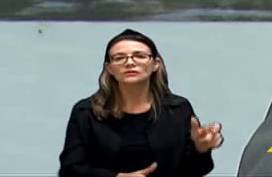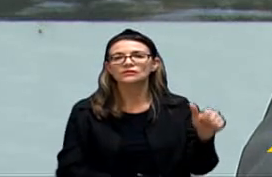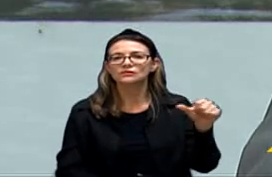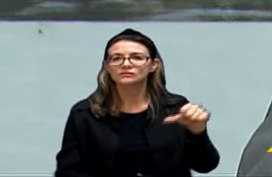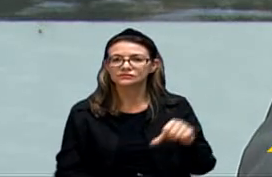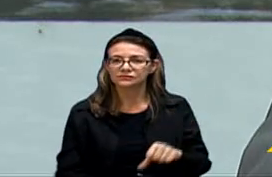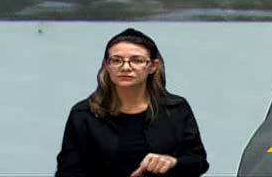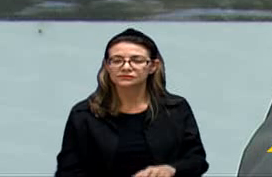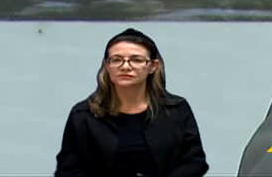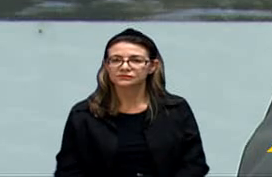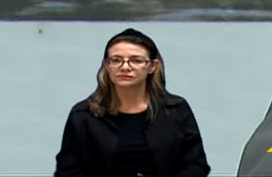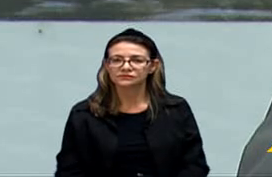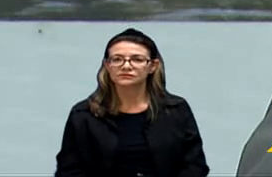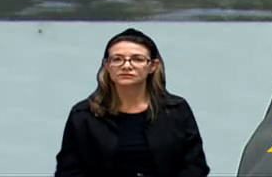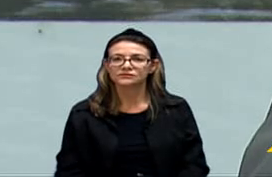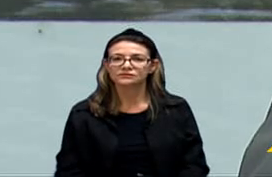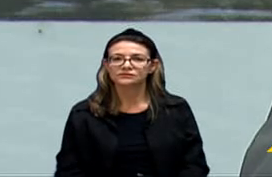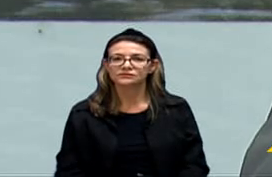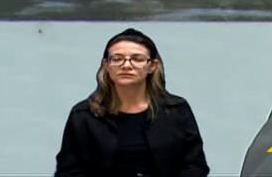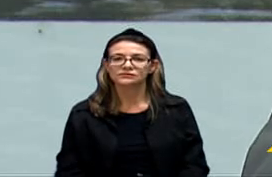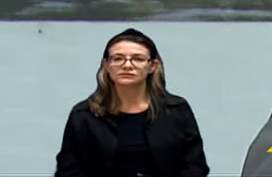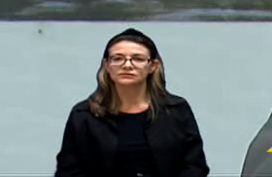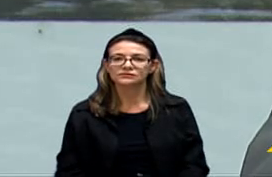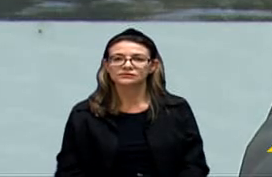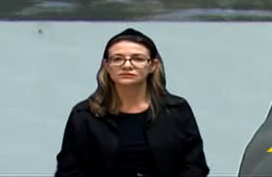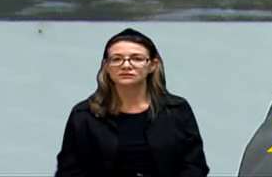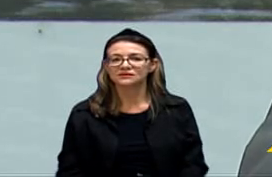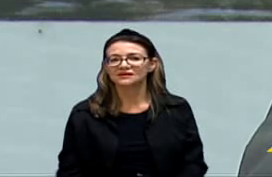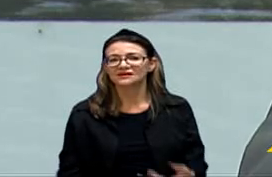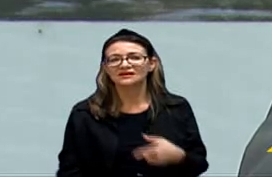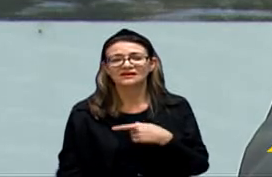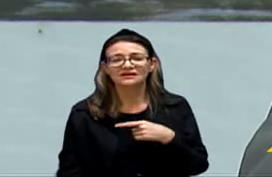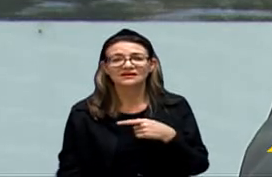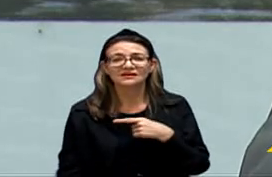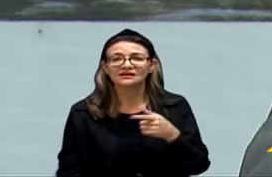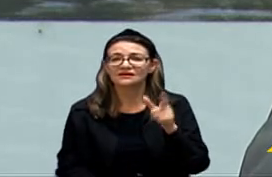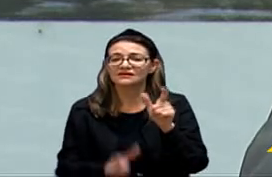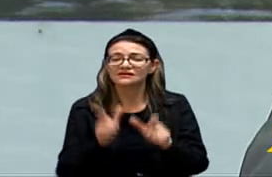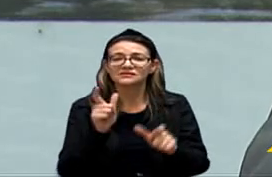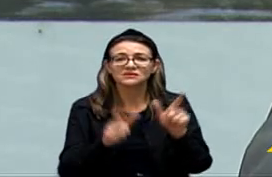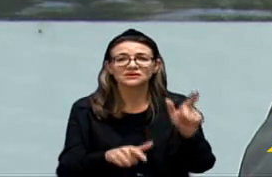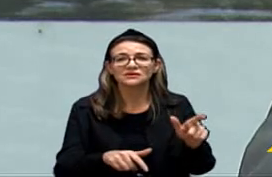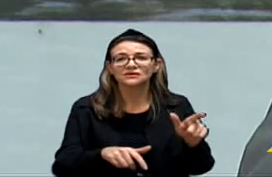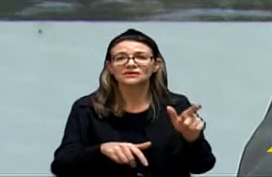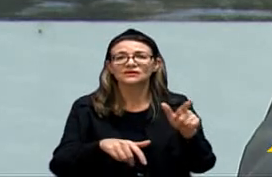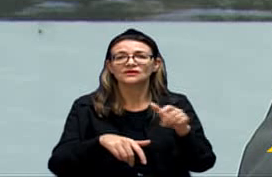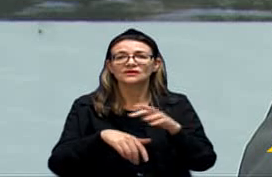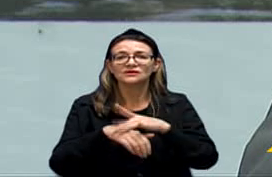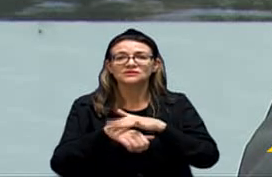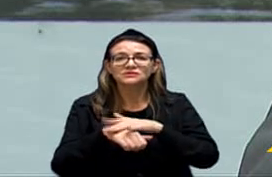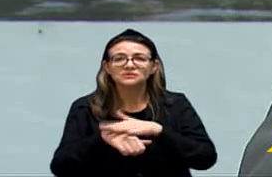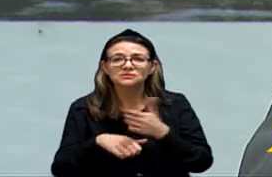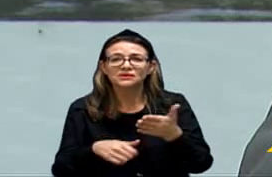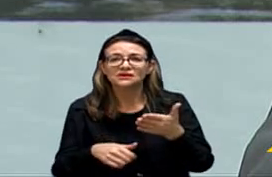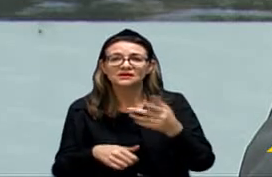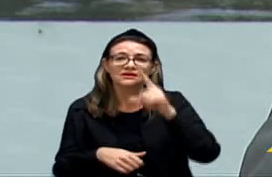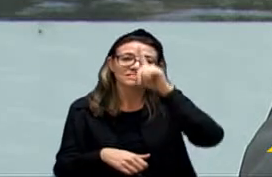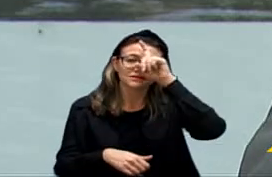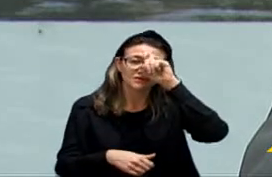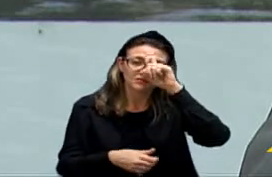específicos da nossa sociedade como pessoas acamadas pessoas em leito de